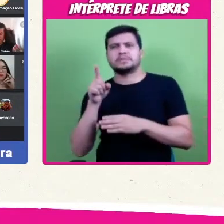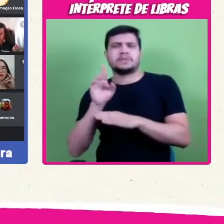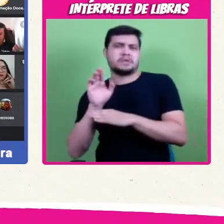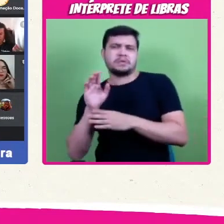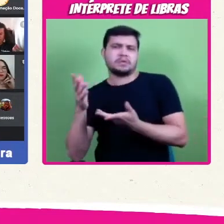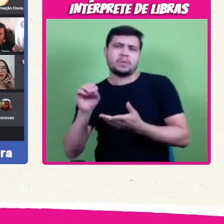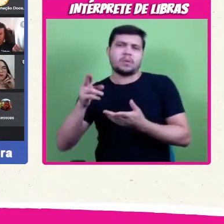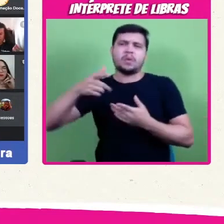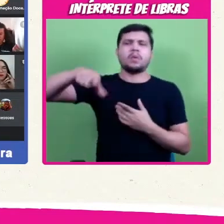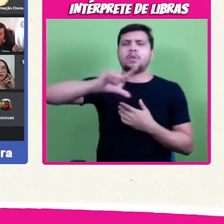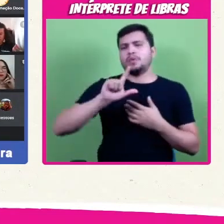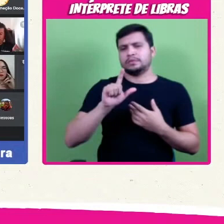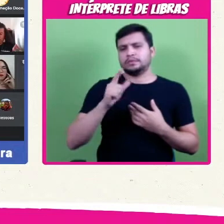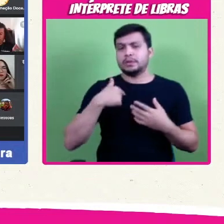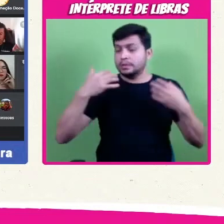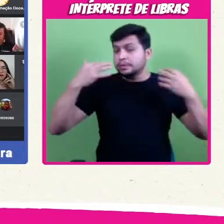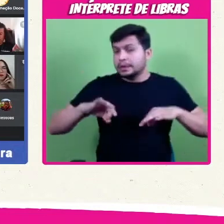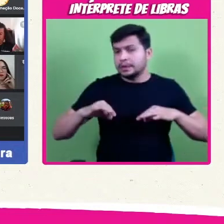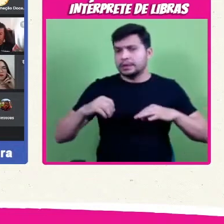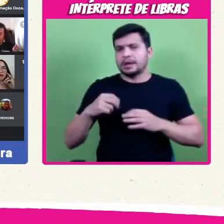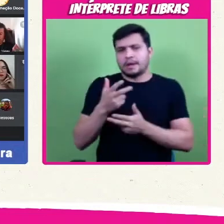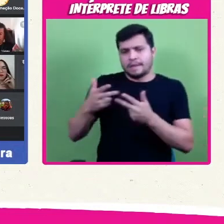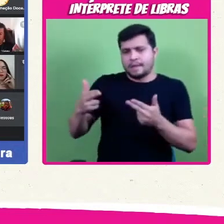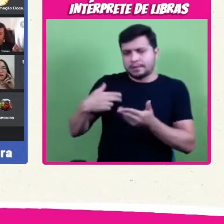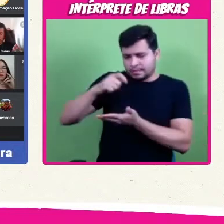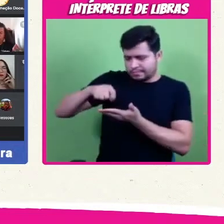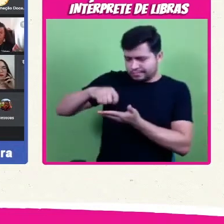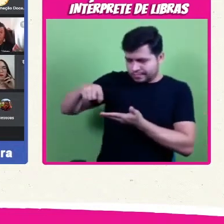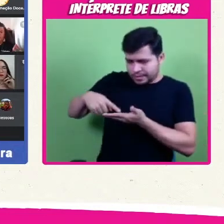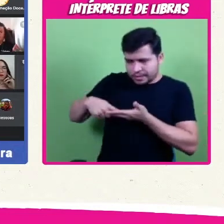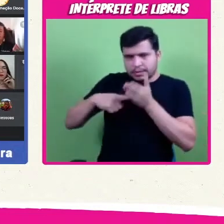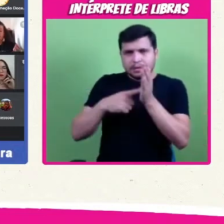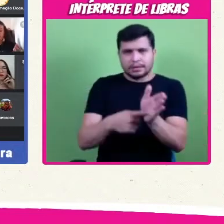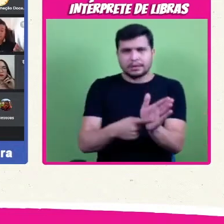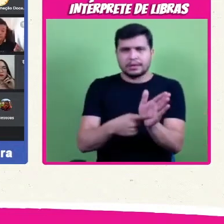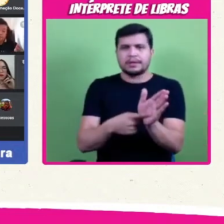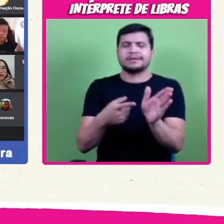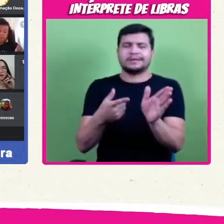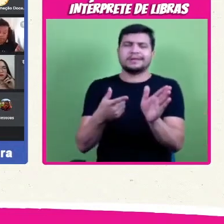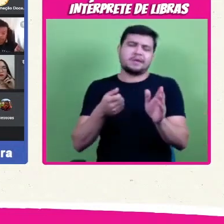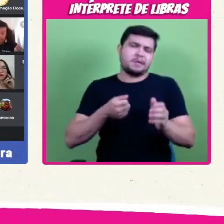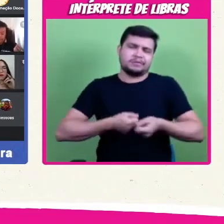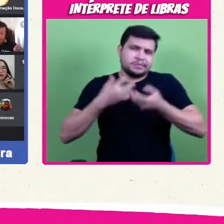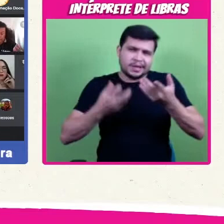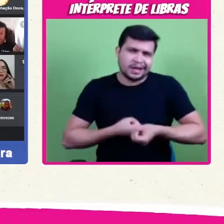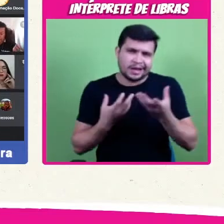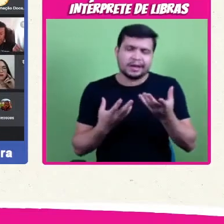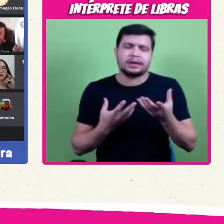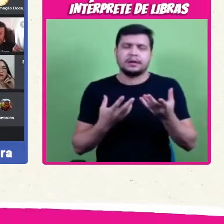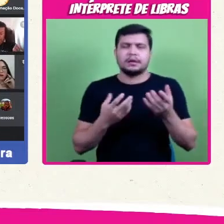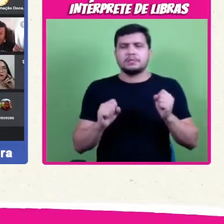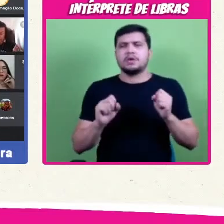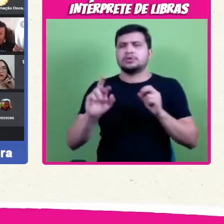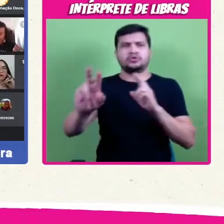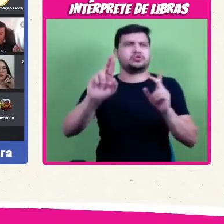que as coisas que eu trouxe aqui são diferentes de coisas que outras pessoas pensaram, então por isso que é interessante a gente ter esse